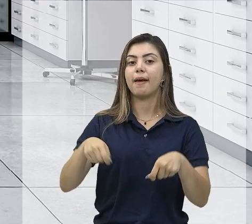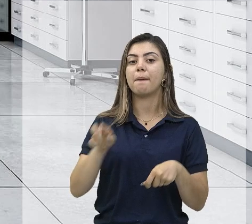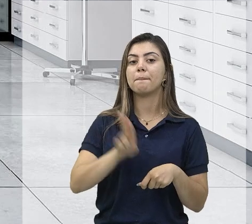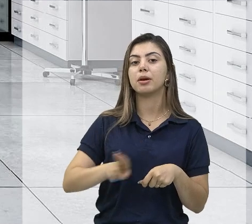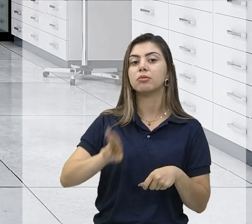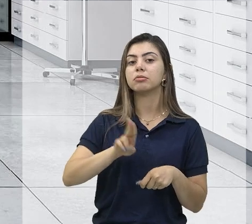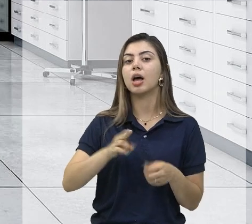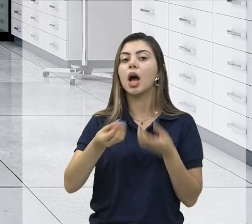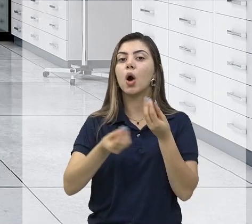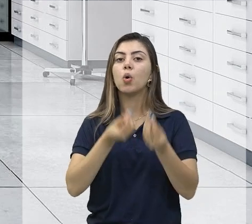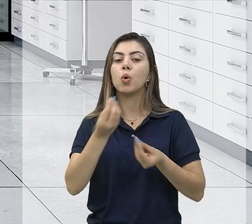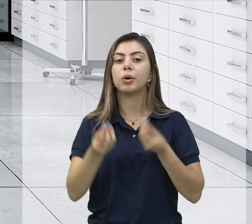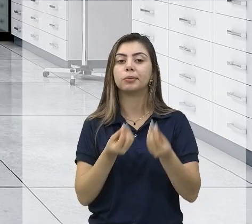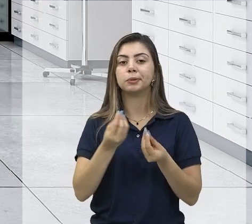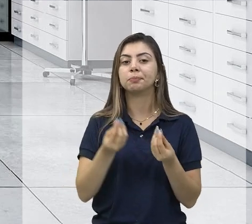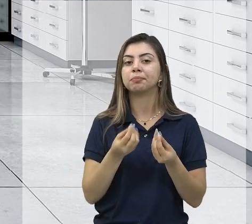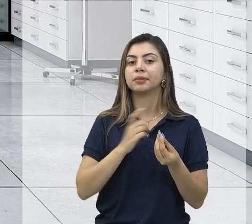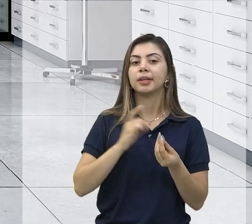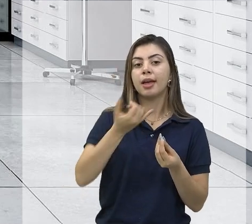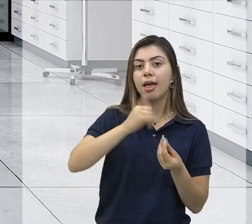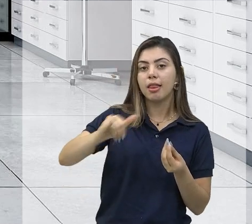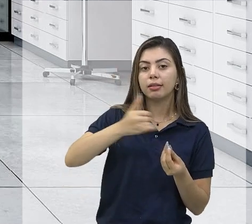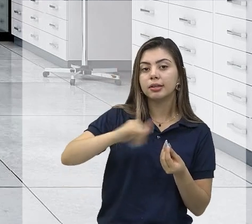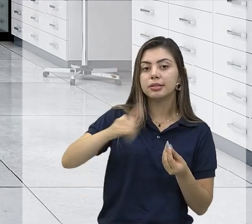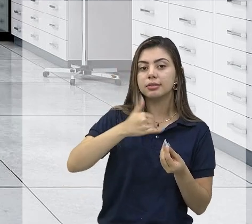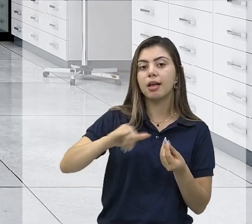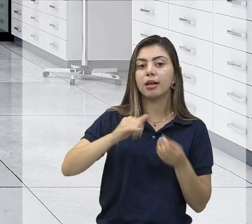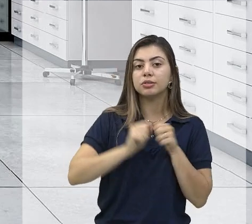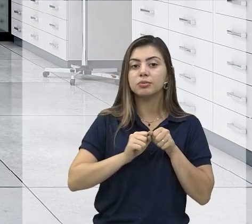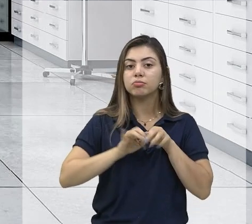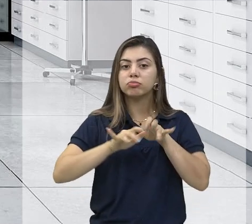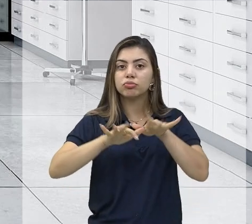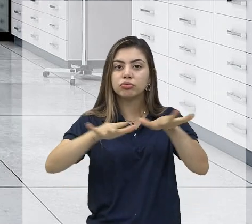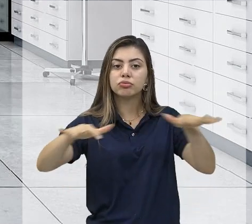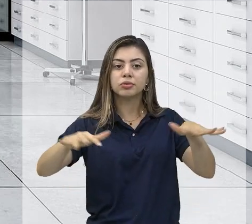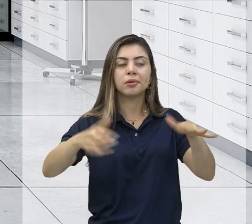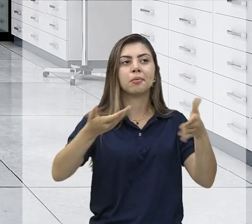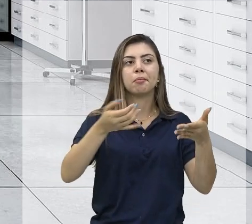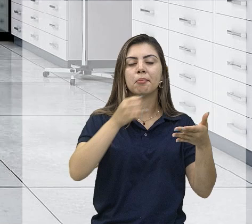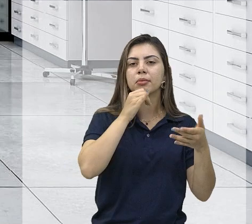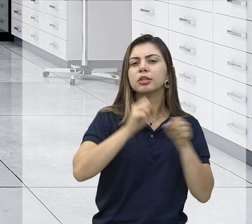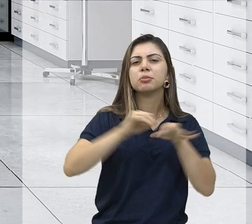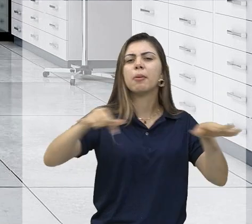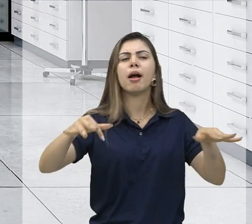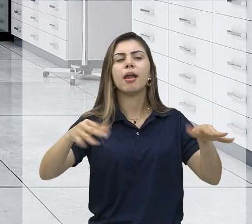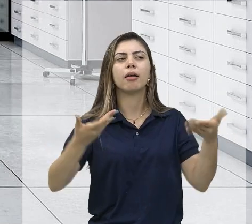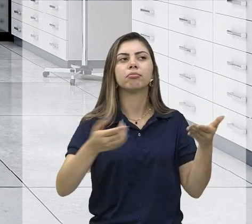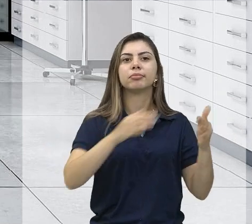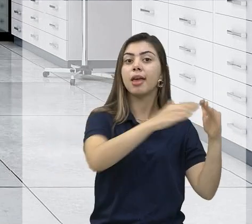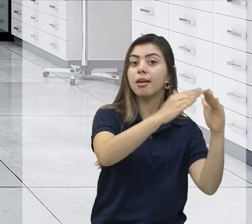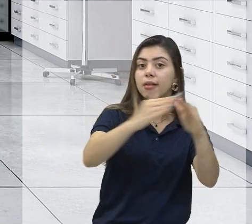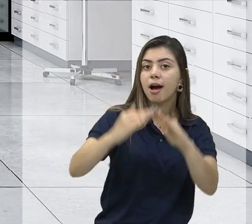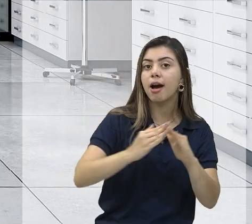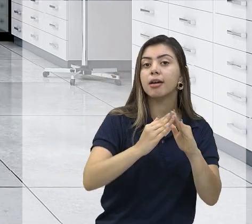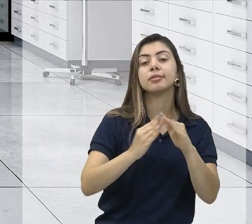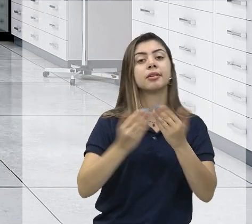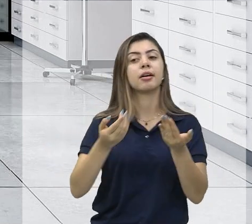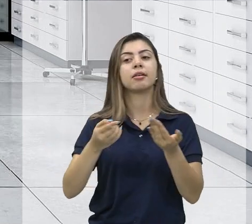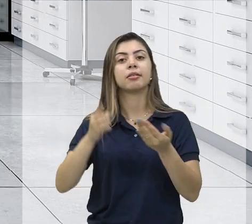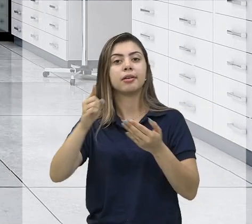usados para a distribuição da energia elétrica em residências e